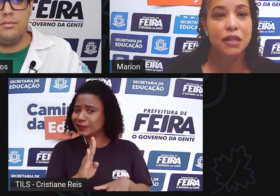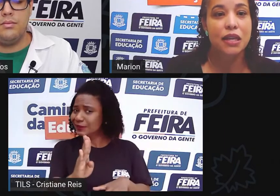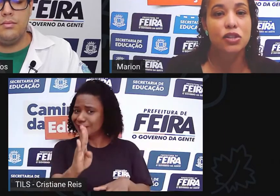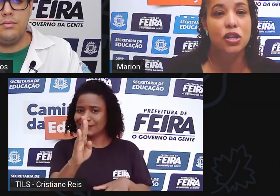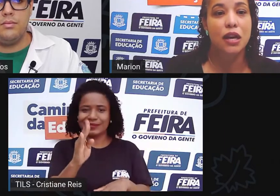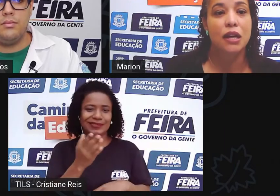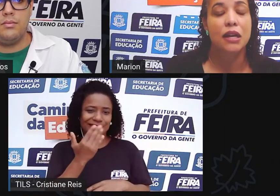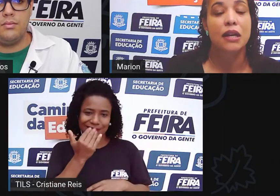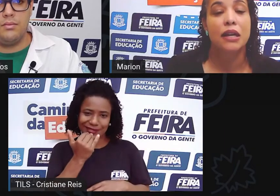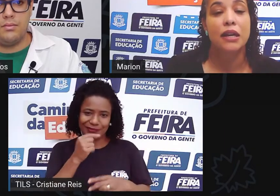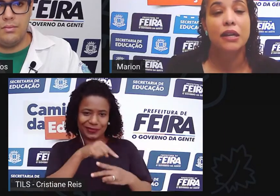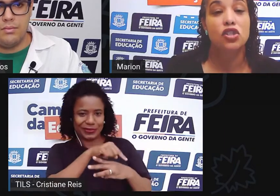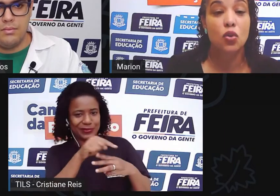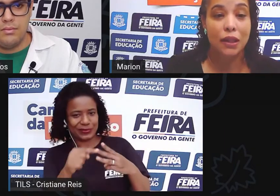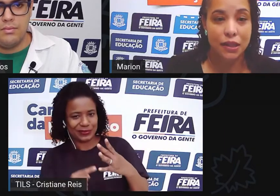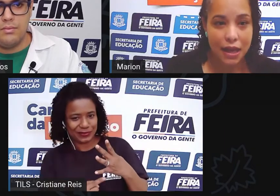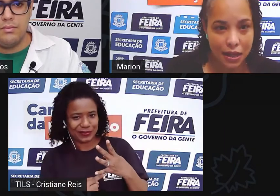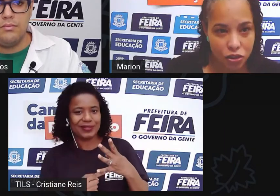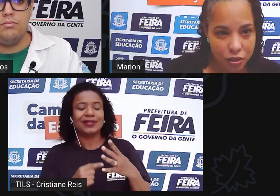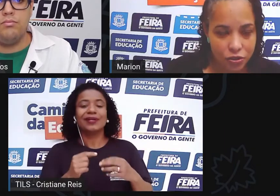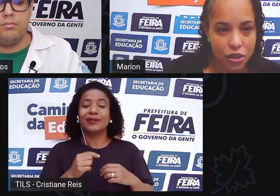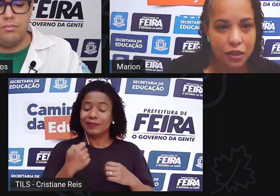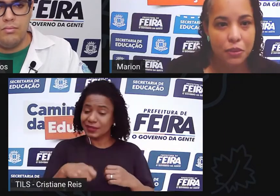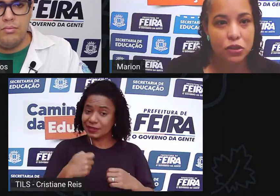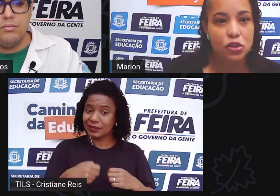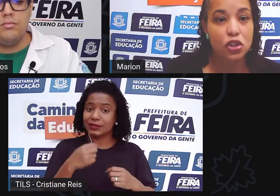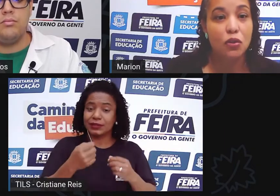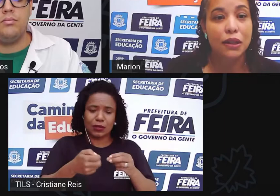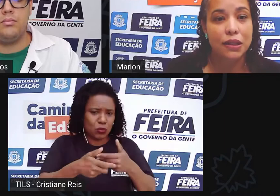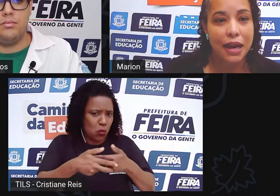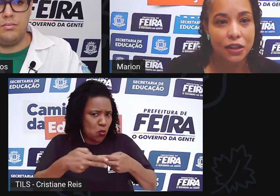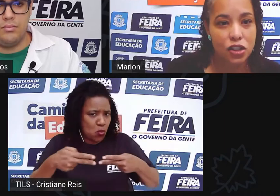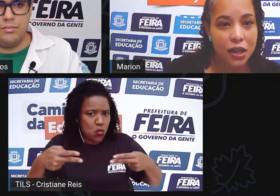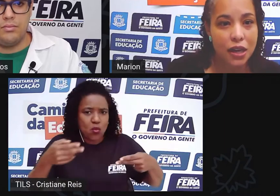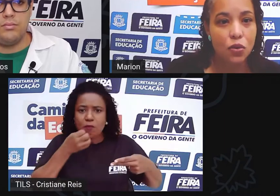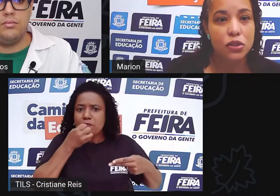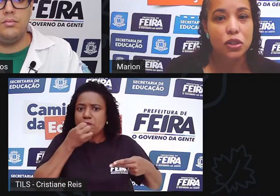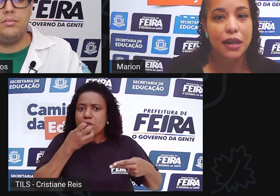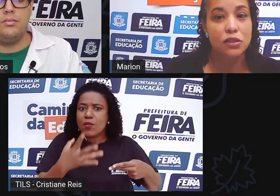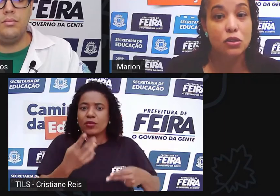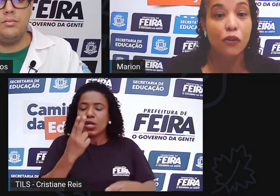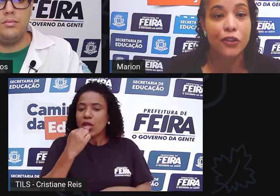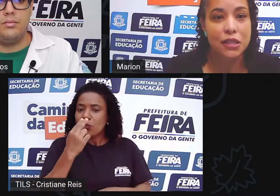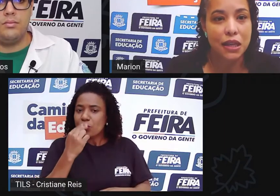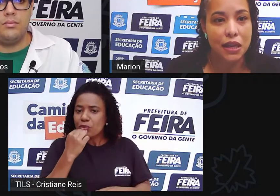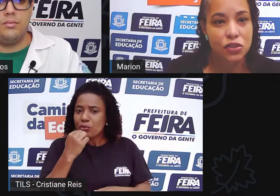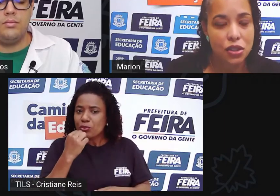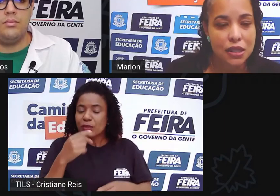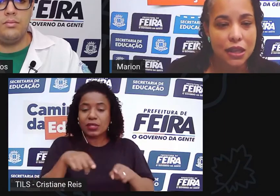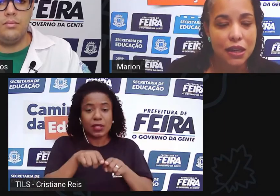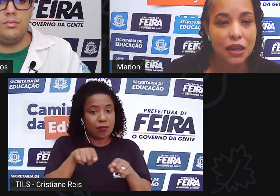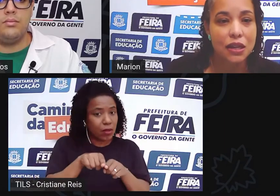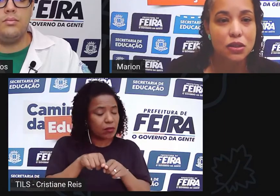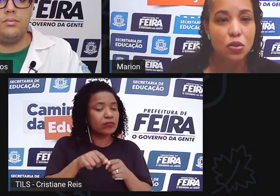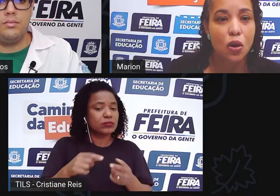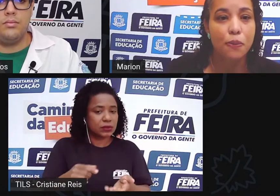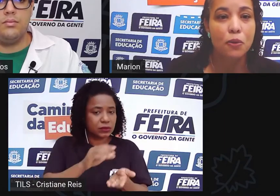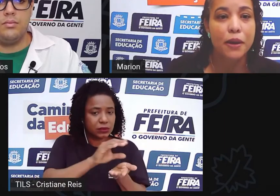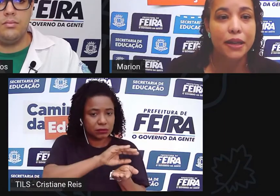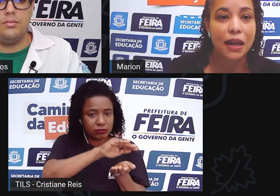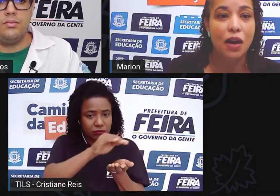ele seja de qualidade, de alimentos de qualidade, em quantidade suficiente, sem que